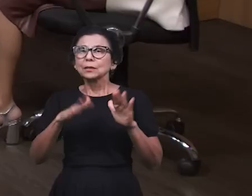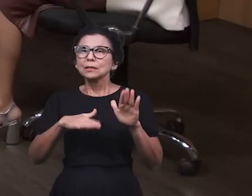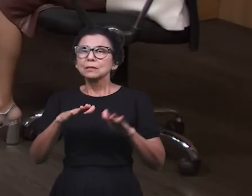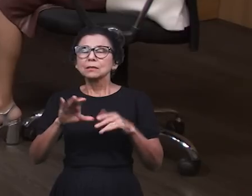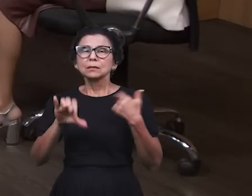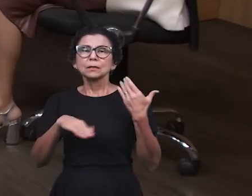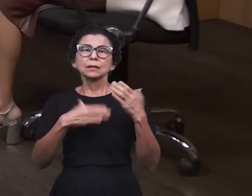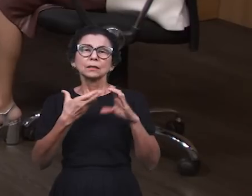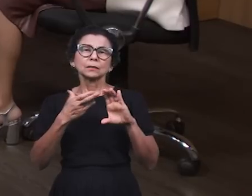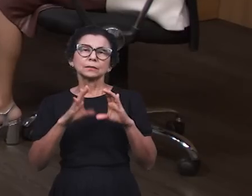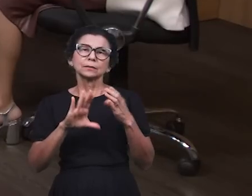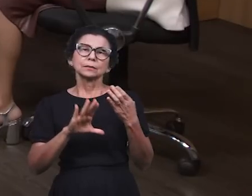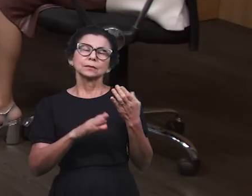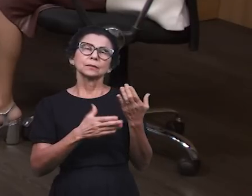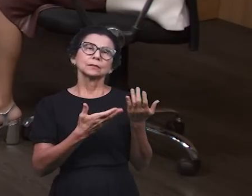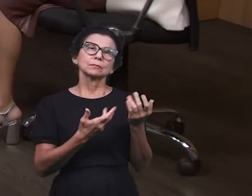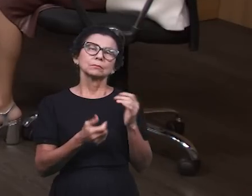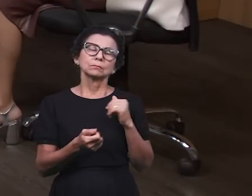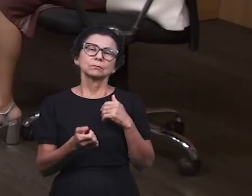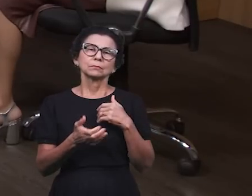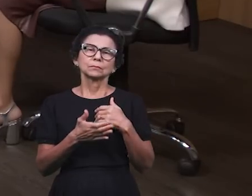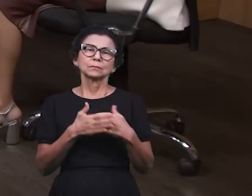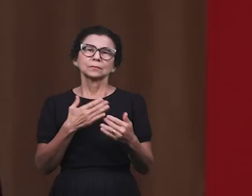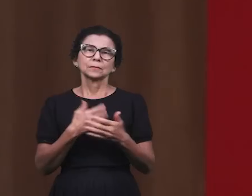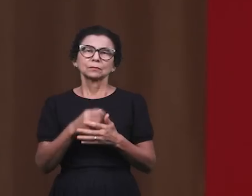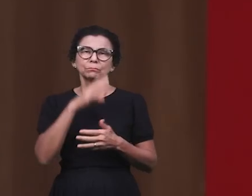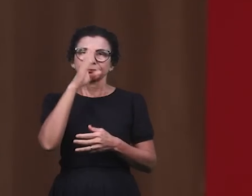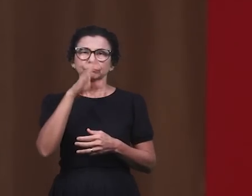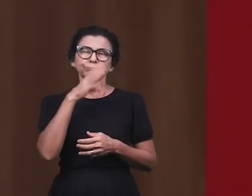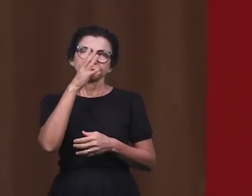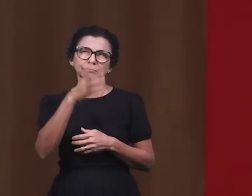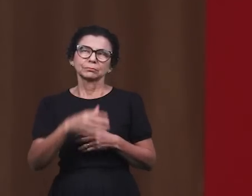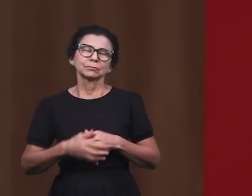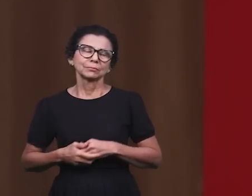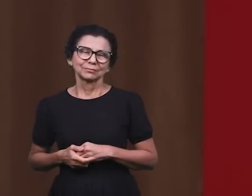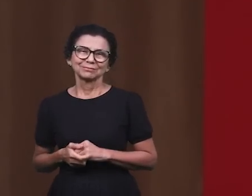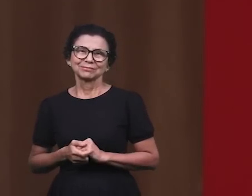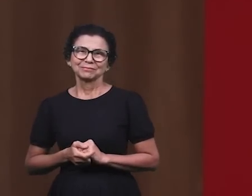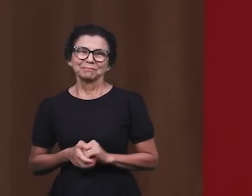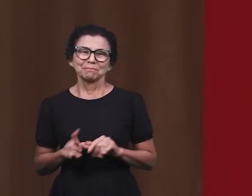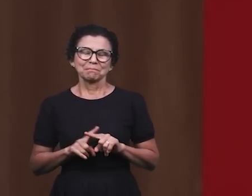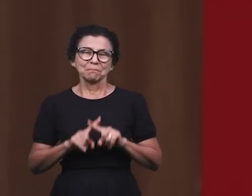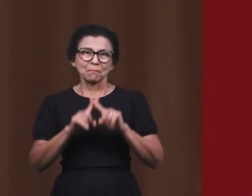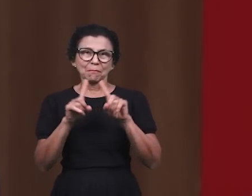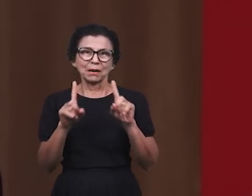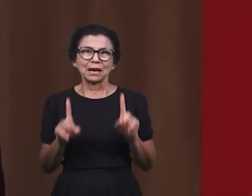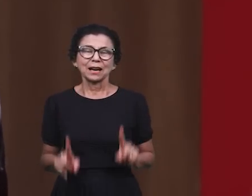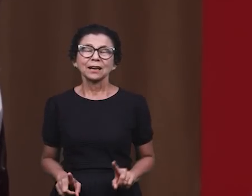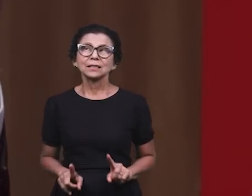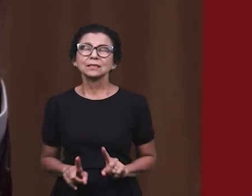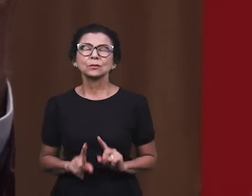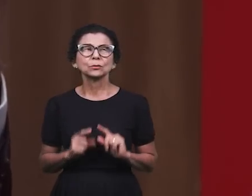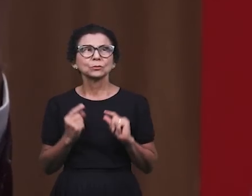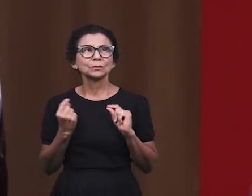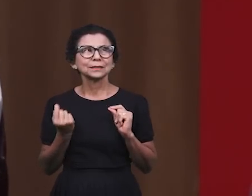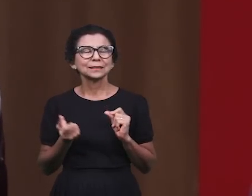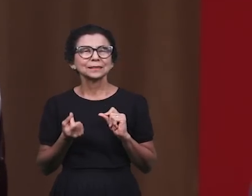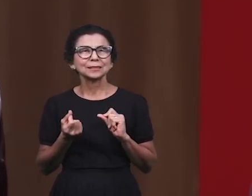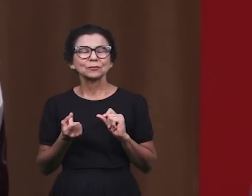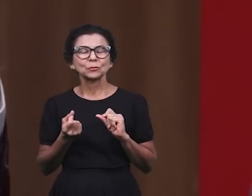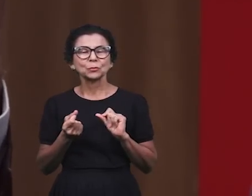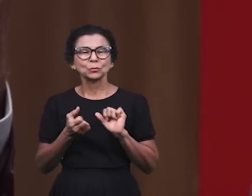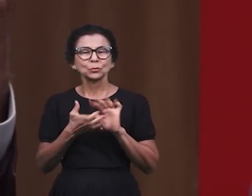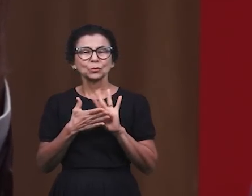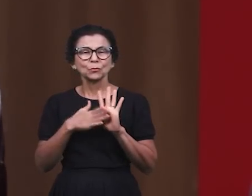a pessoa canta assim, né, de qualquer jeito, mas quando você canta realmente procurando ouvir, entender a